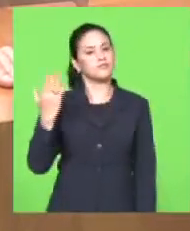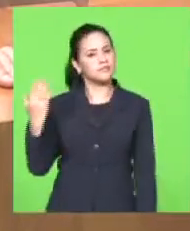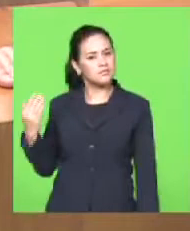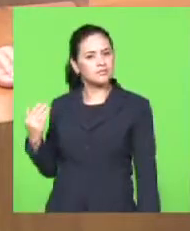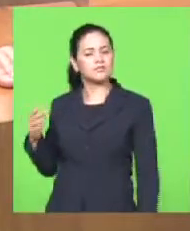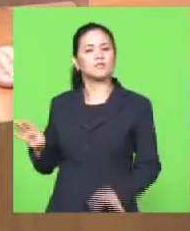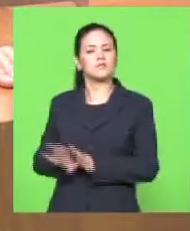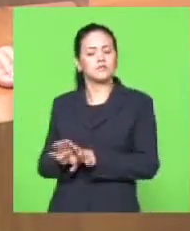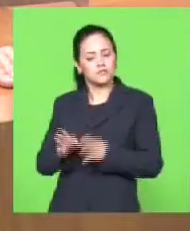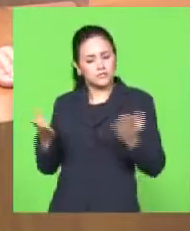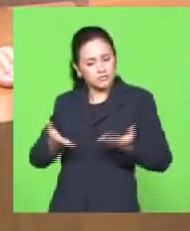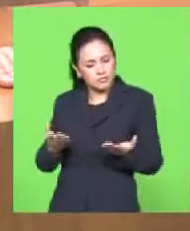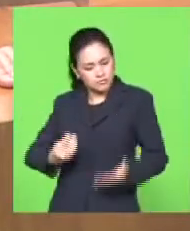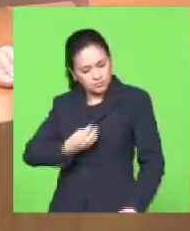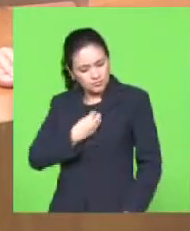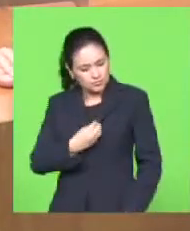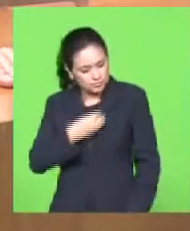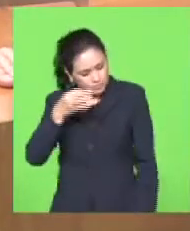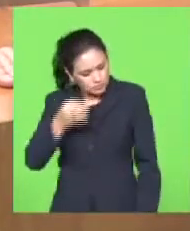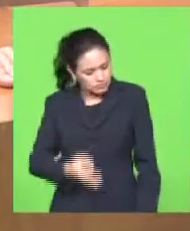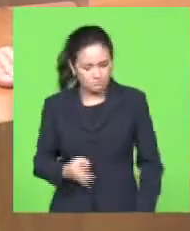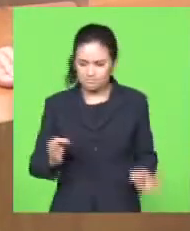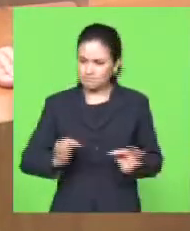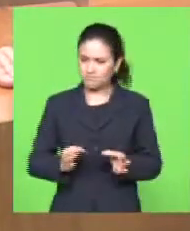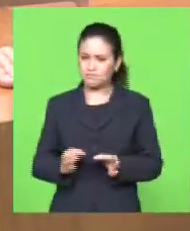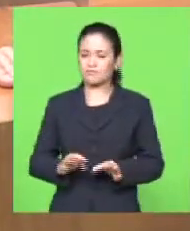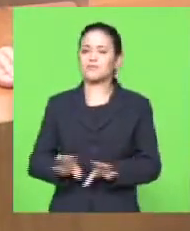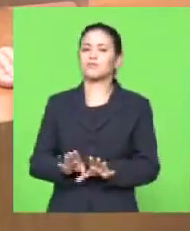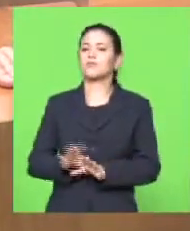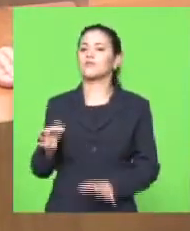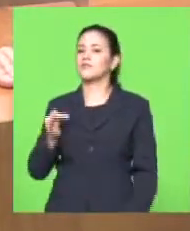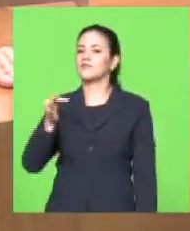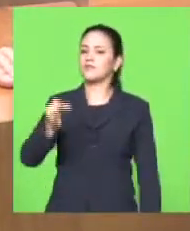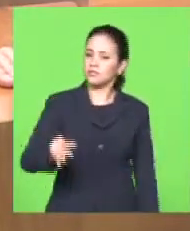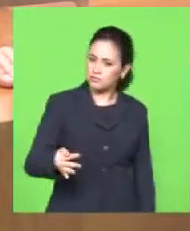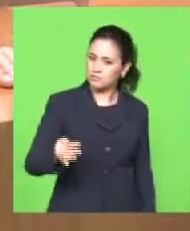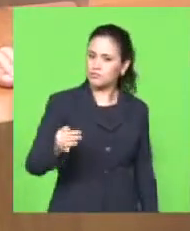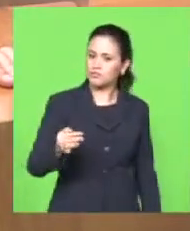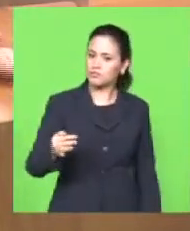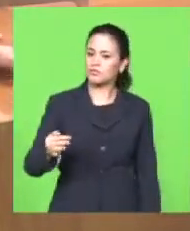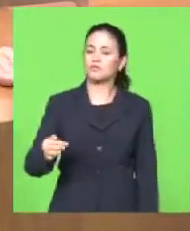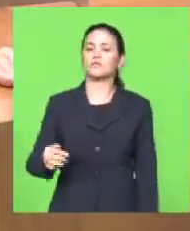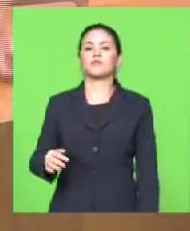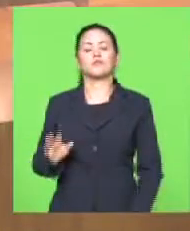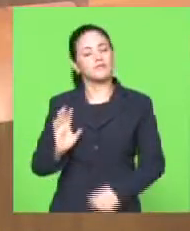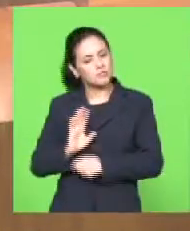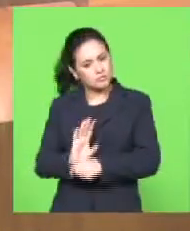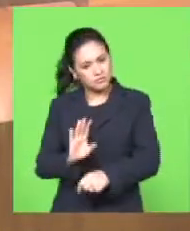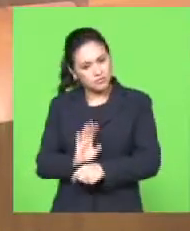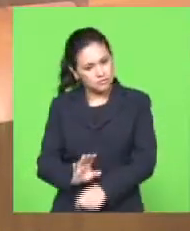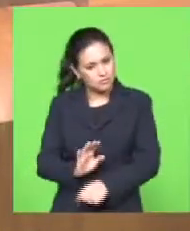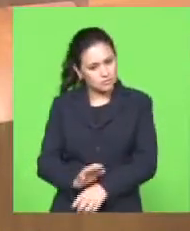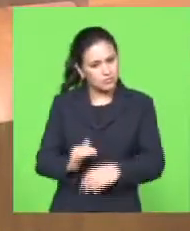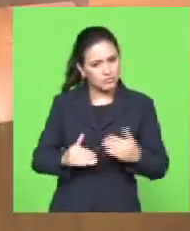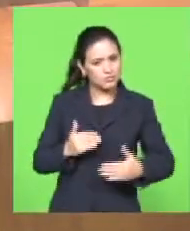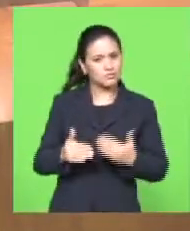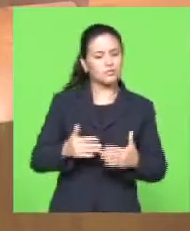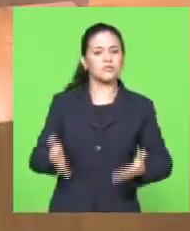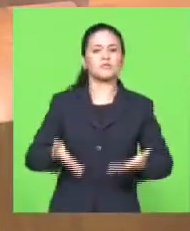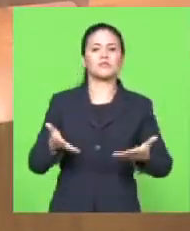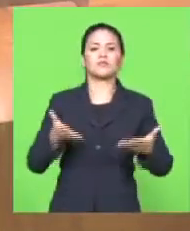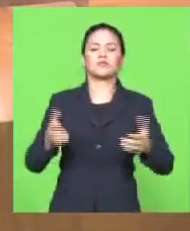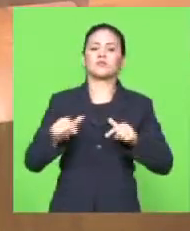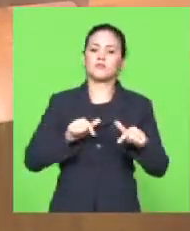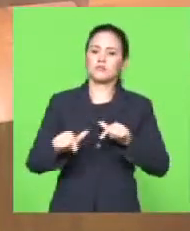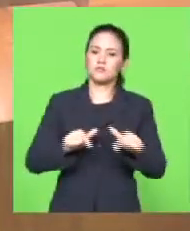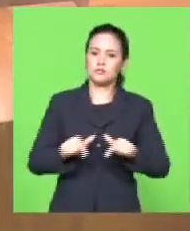presente íntegro e, com certeza, o futuro também, irá brilhantar os trabalhos, já vem brilhantando, irá brilhantar